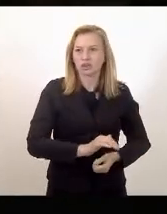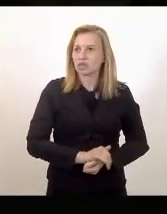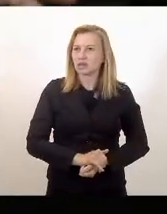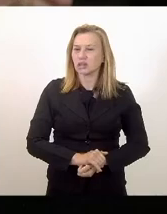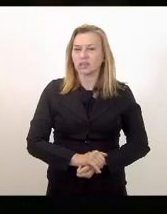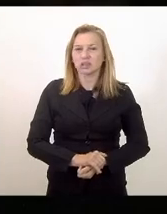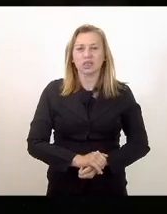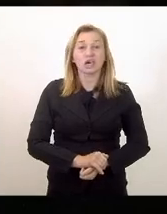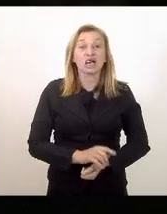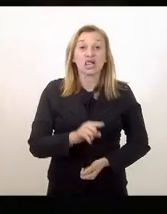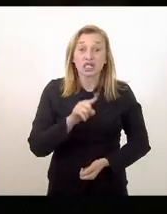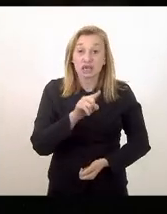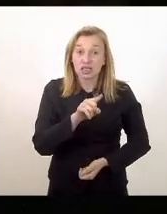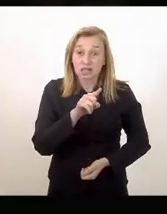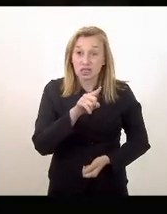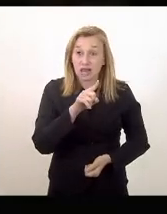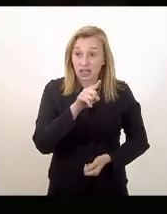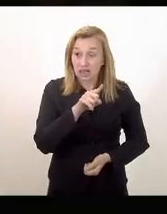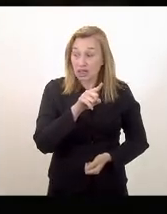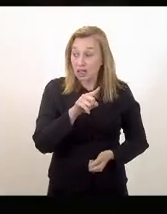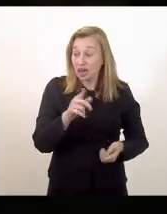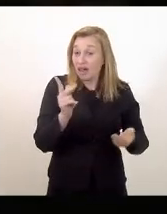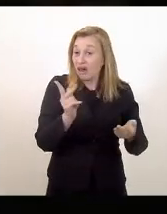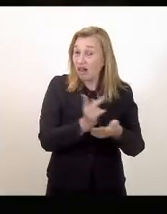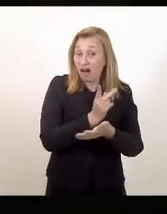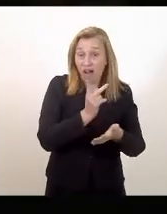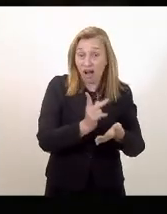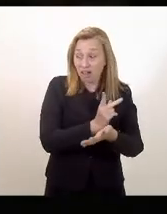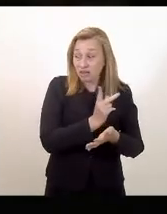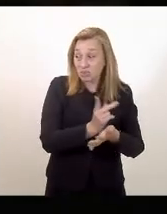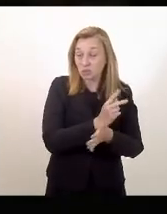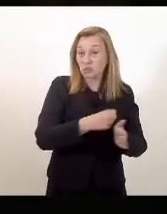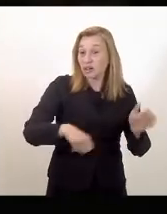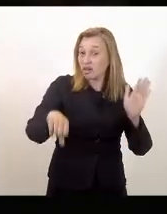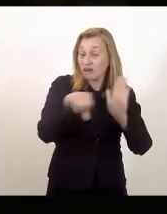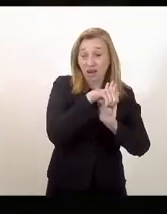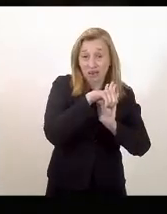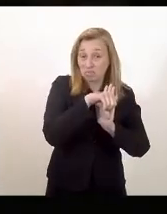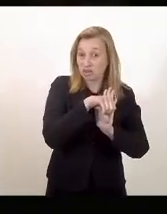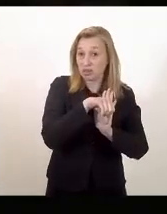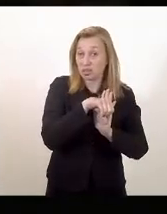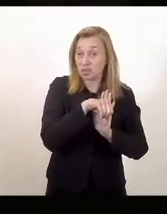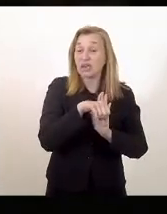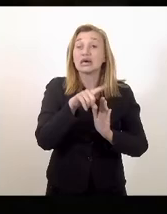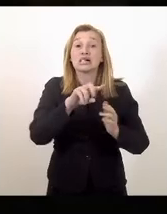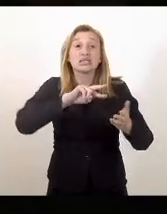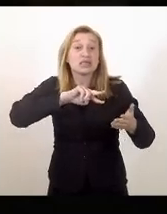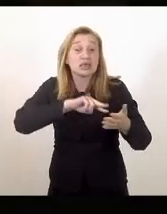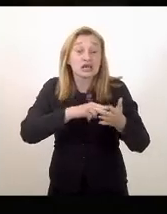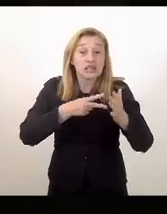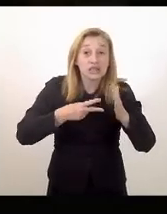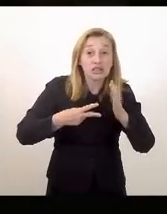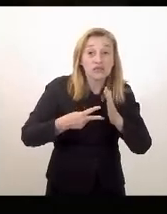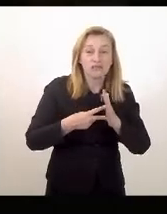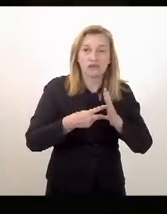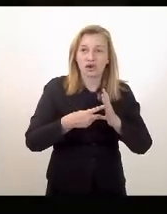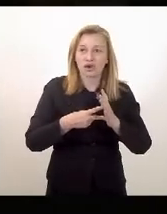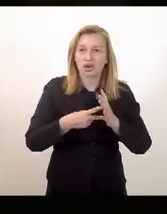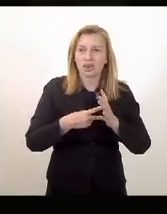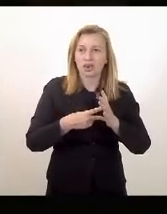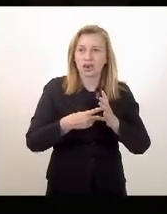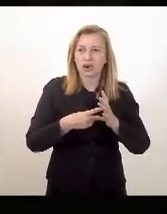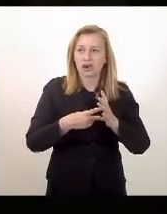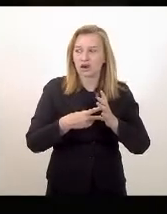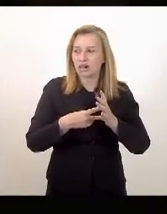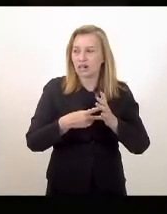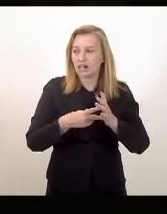de crime. De crime. Porque aquilo significa se fazer a apologia de